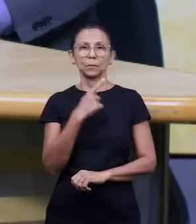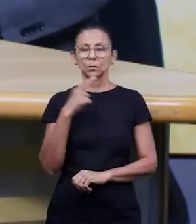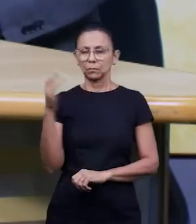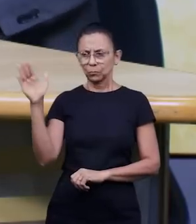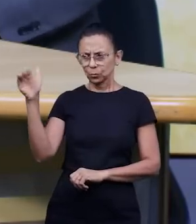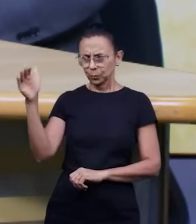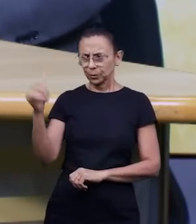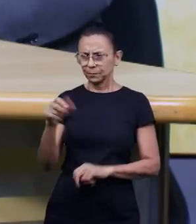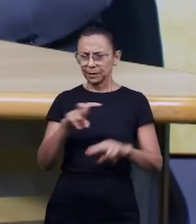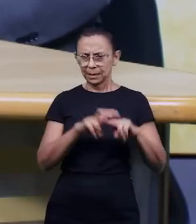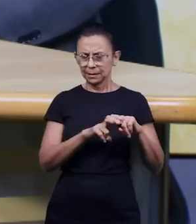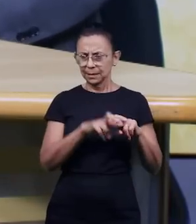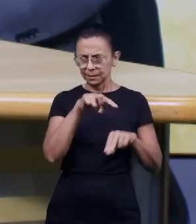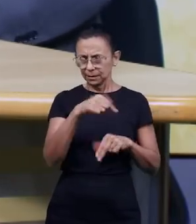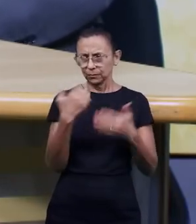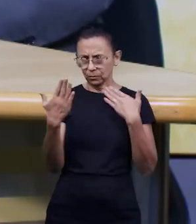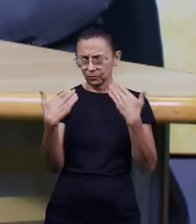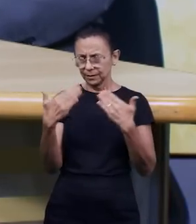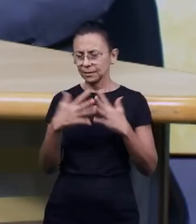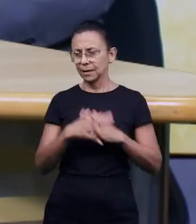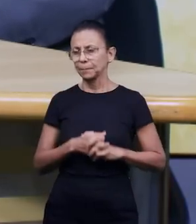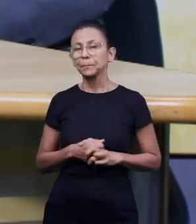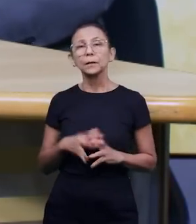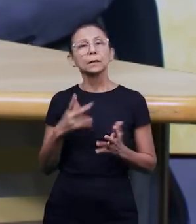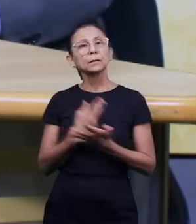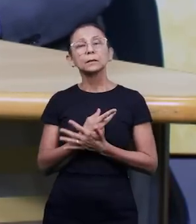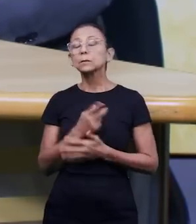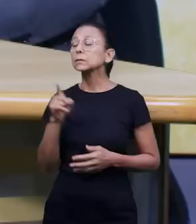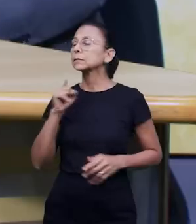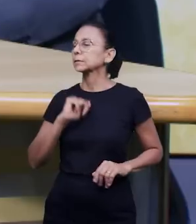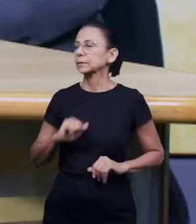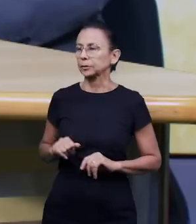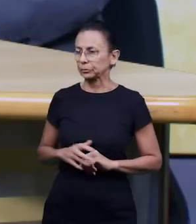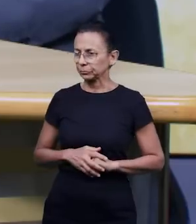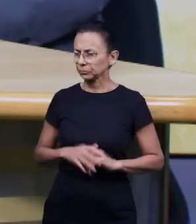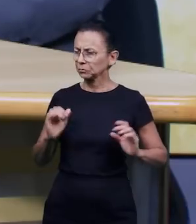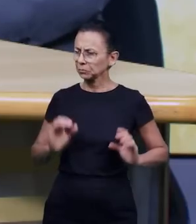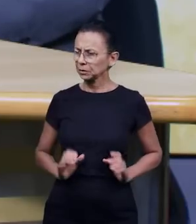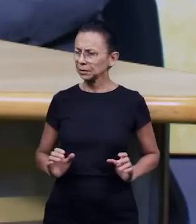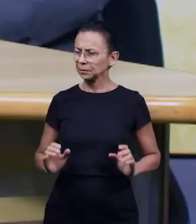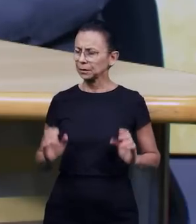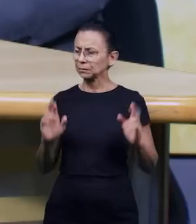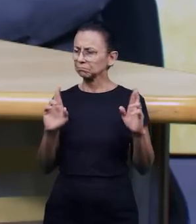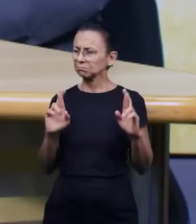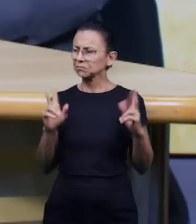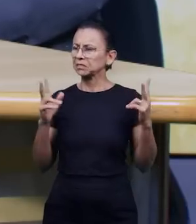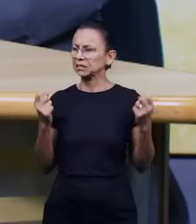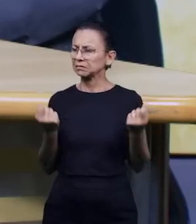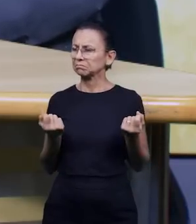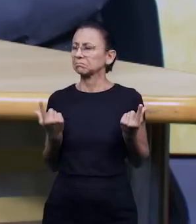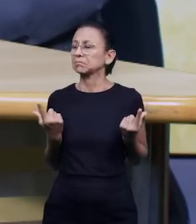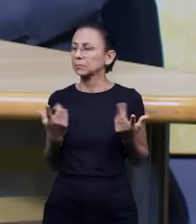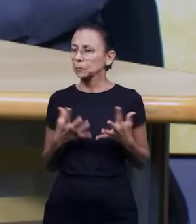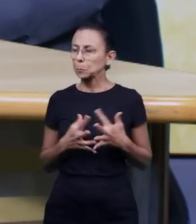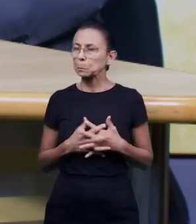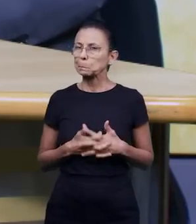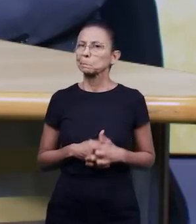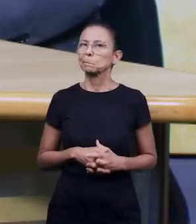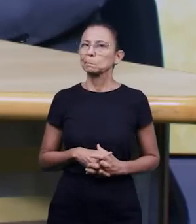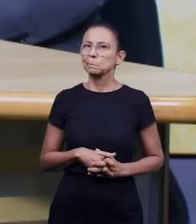queixa. É a queixa dele. Exato. É a dor do paciente. Muito bem, vamos ver alguns sintomas. O que o doente diz? Transferência de